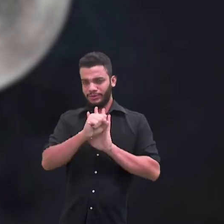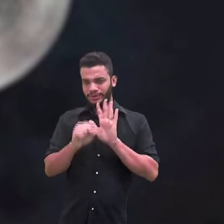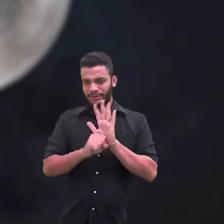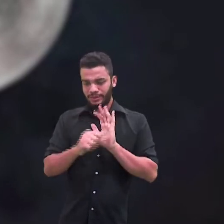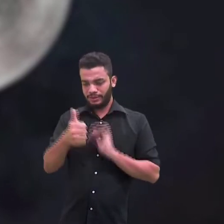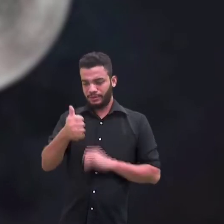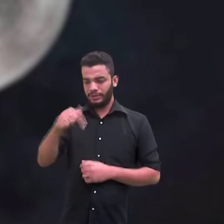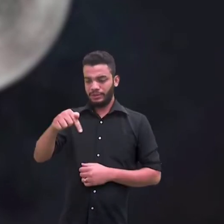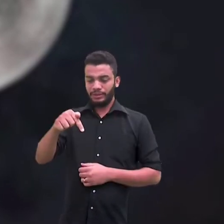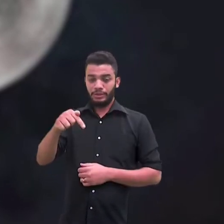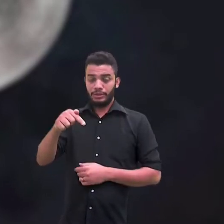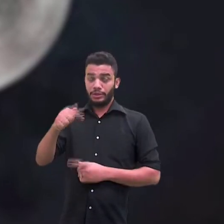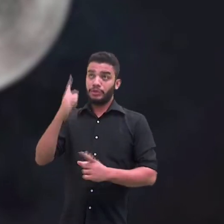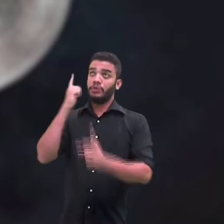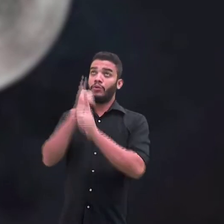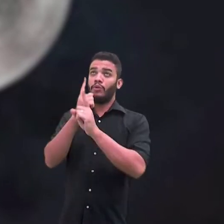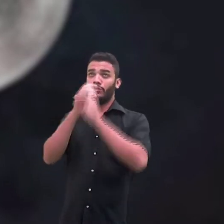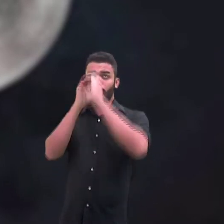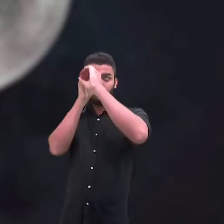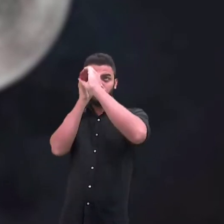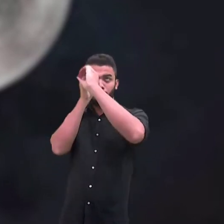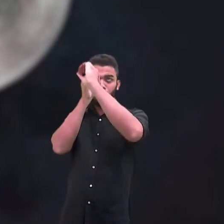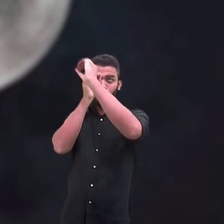astrônomo italiano Galileu Galilei.